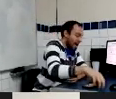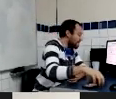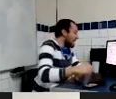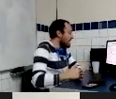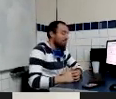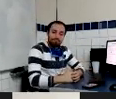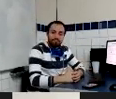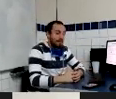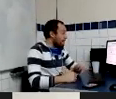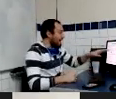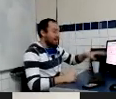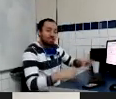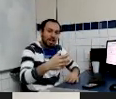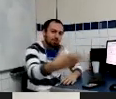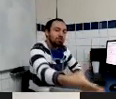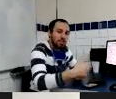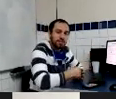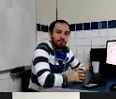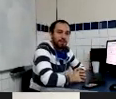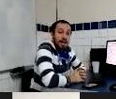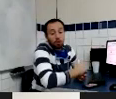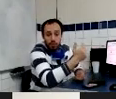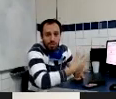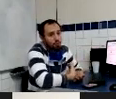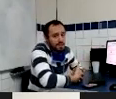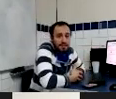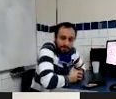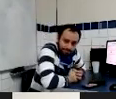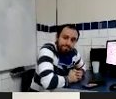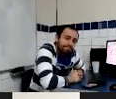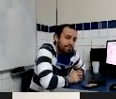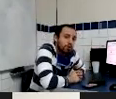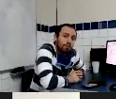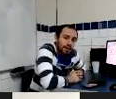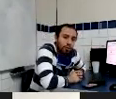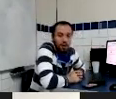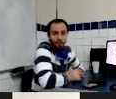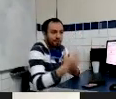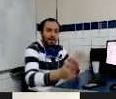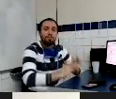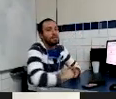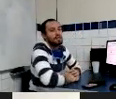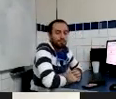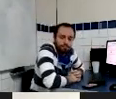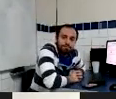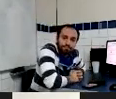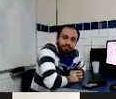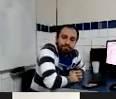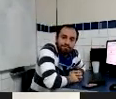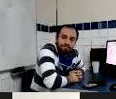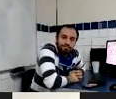a minha lei. Para garantir a justiça. É como se fosse a polícia. Tudo bem? O prefeito tem a polícia.